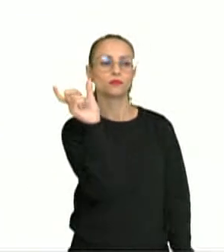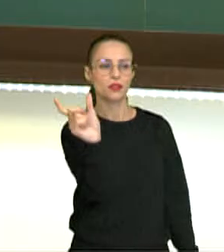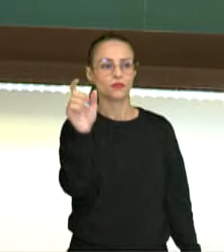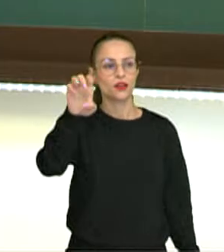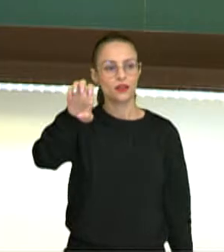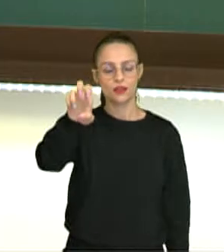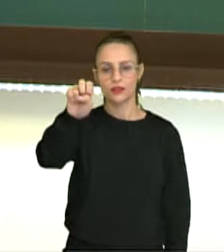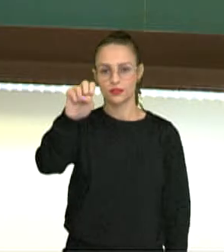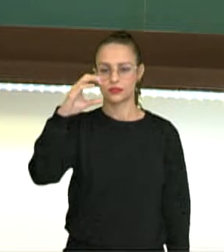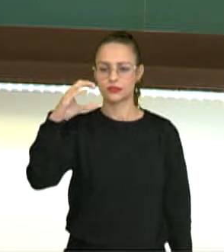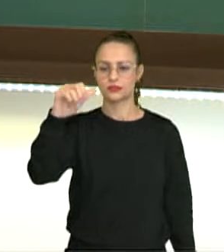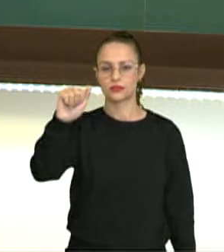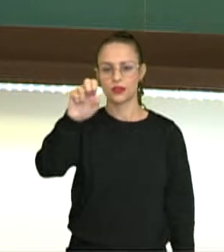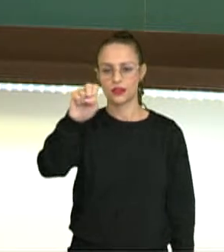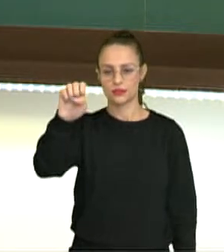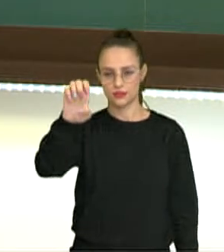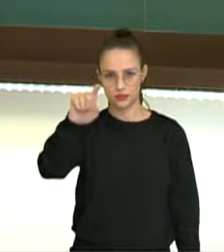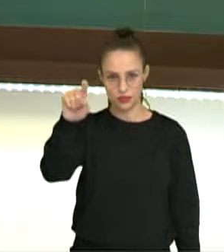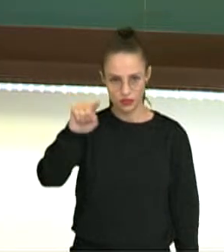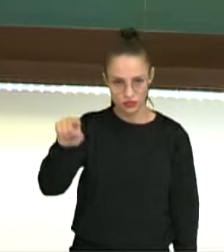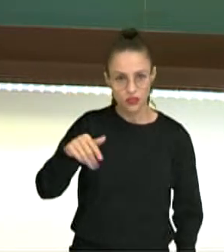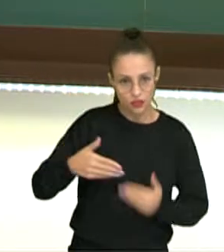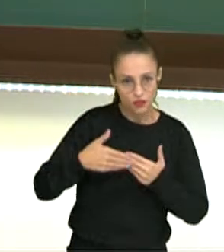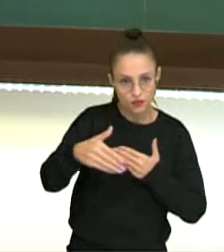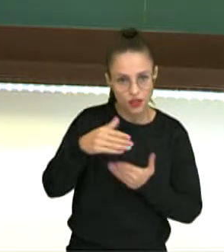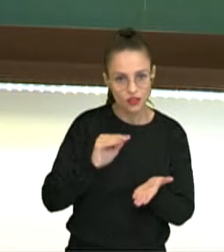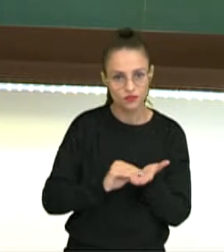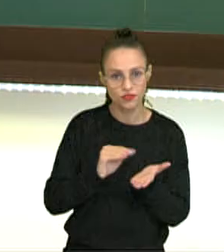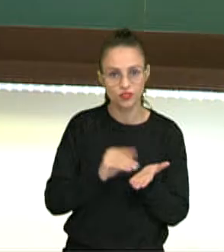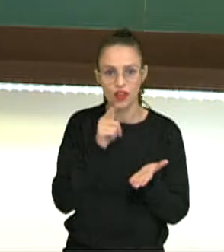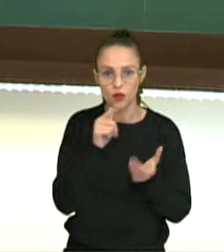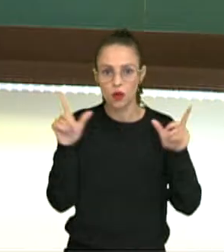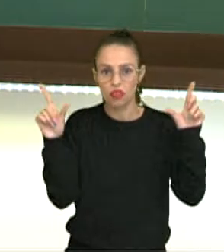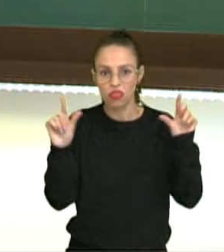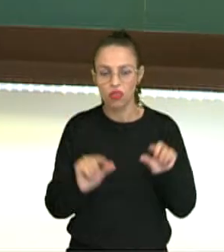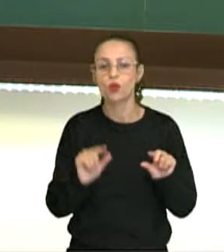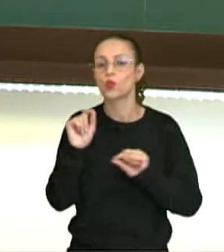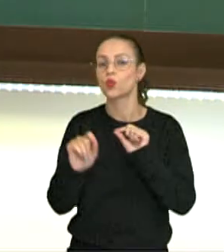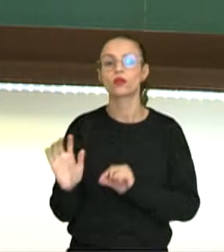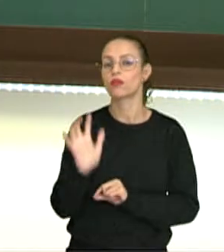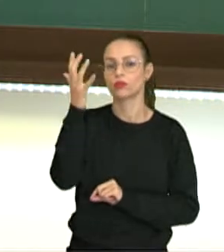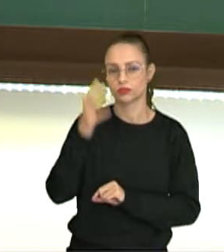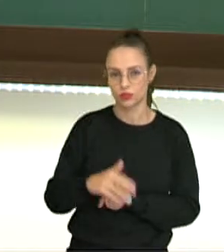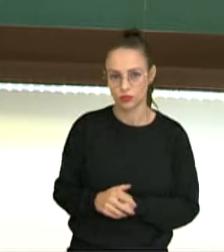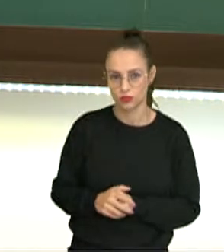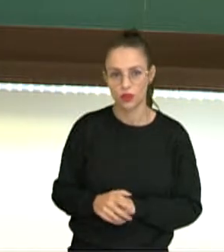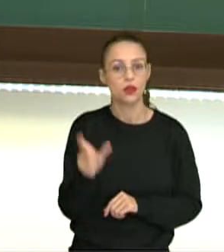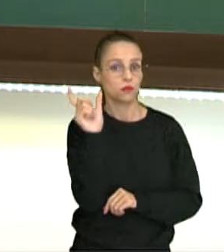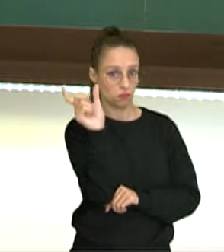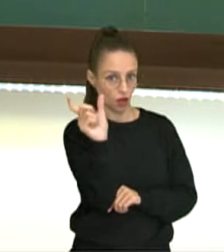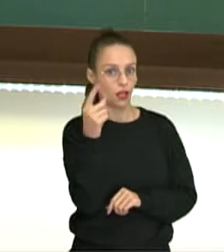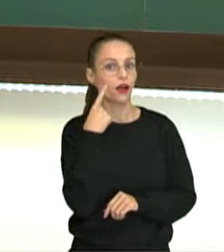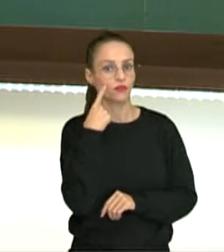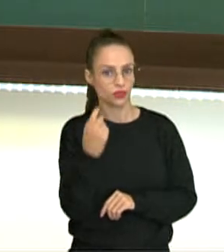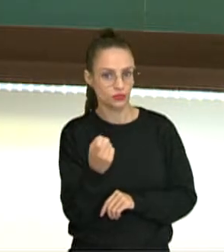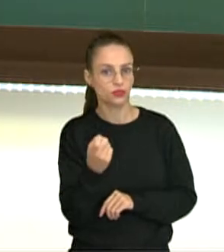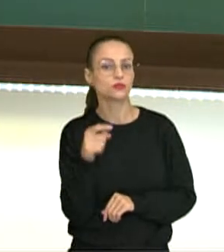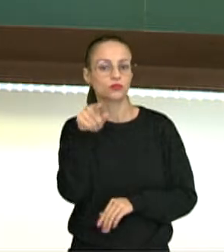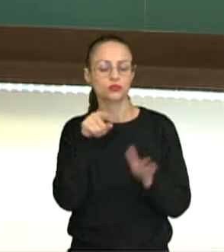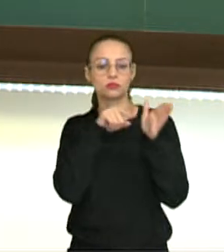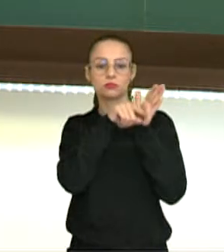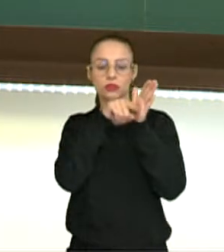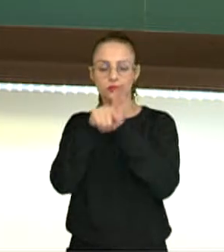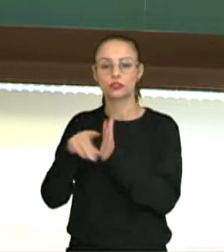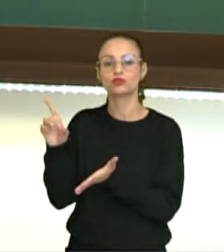escassez? Vai faltar água, a água está ficando rara. O que está acontecendo? Então, uma palavra interessante para você pesquisar